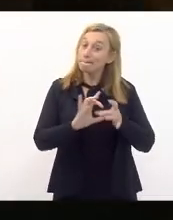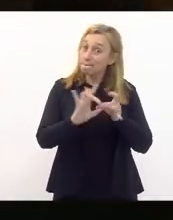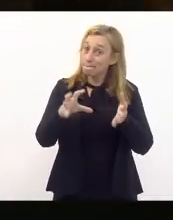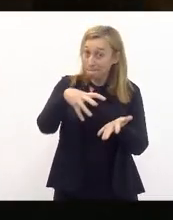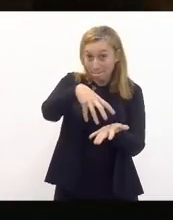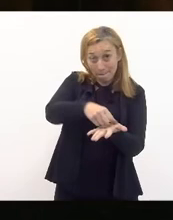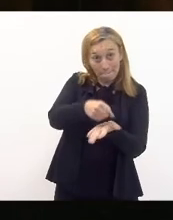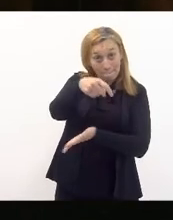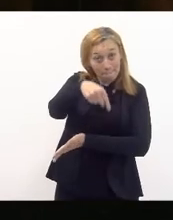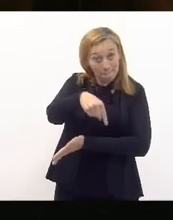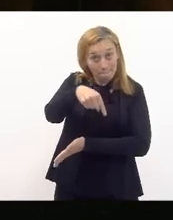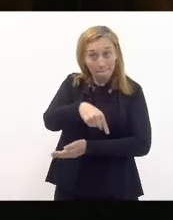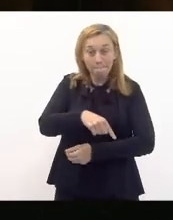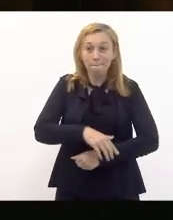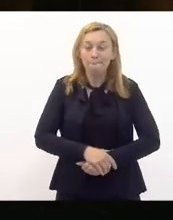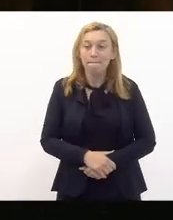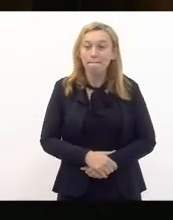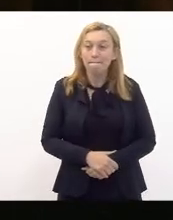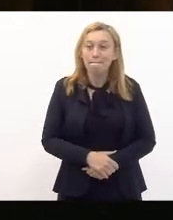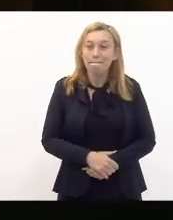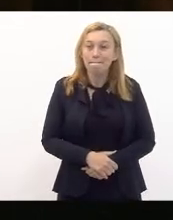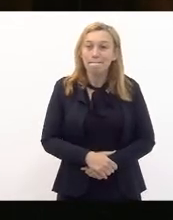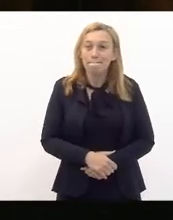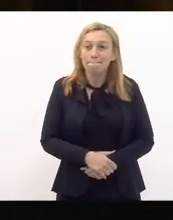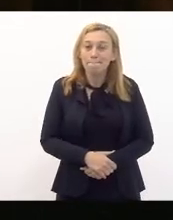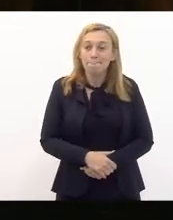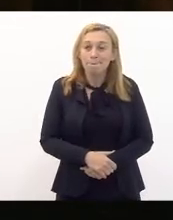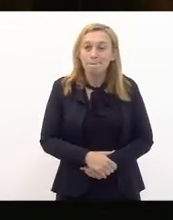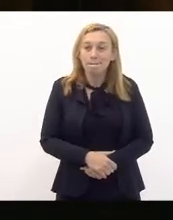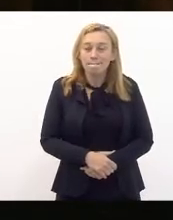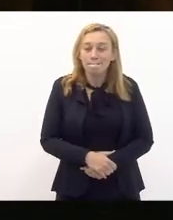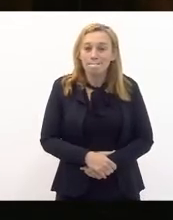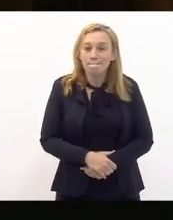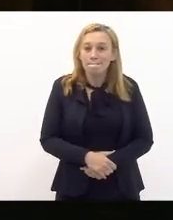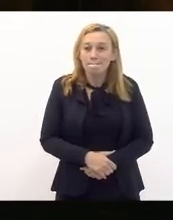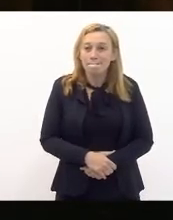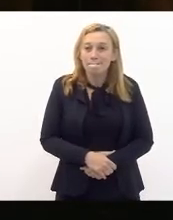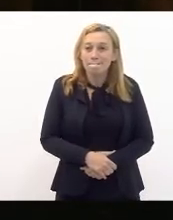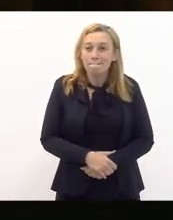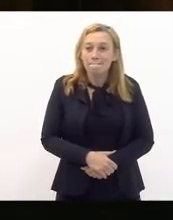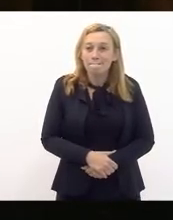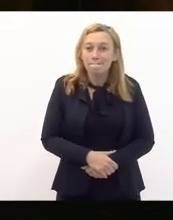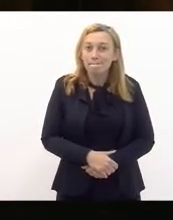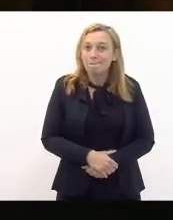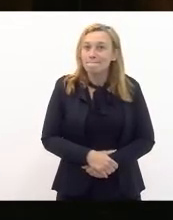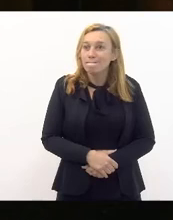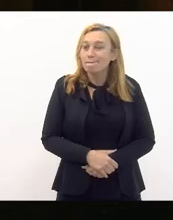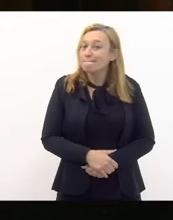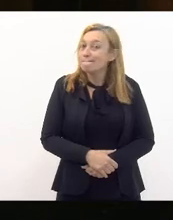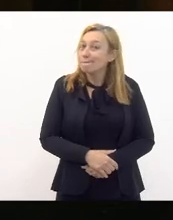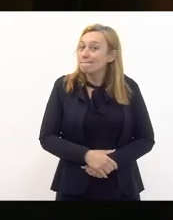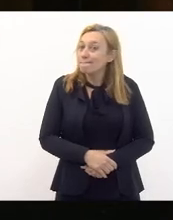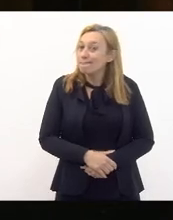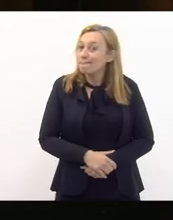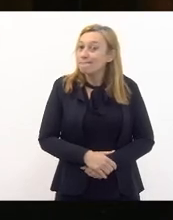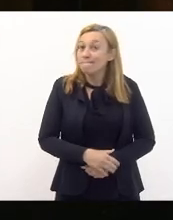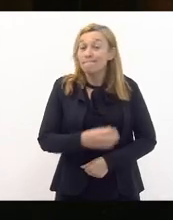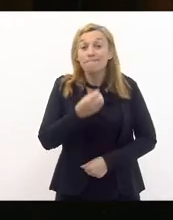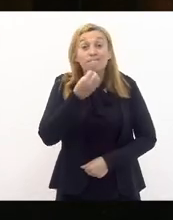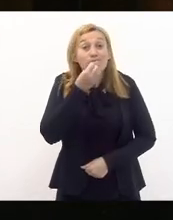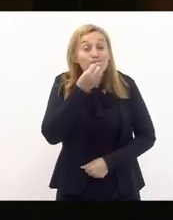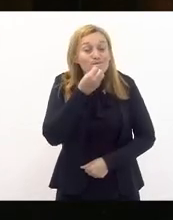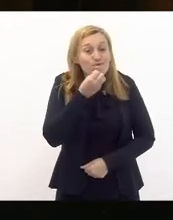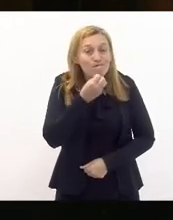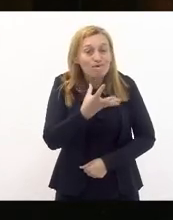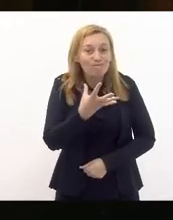deixar registrado aqui que tem sido uma coincidência muito